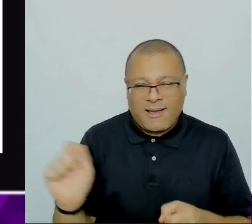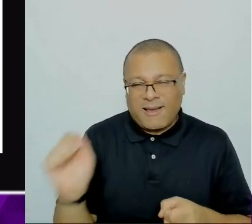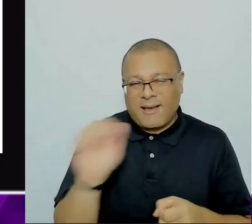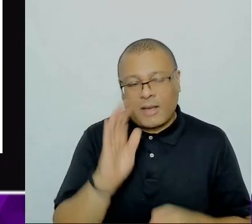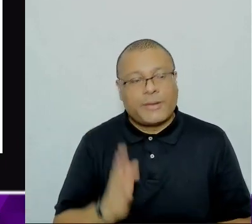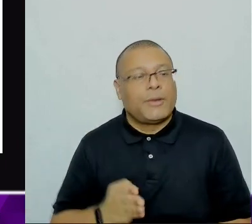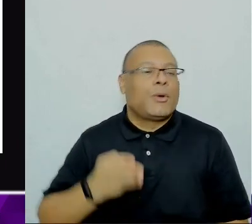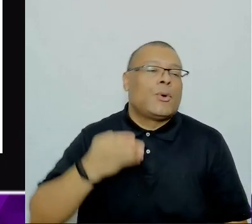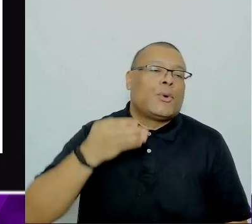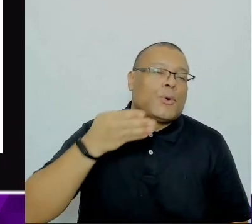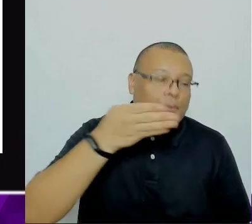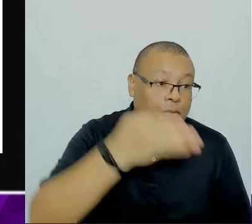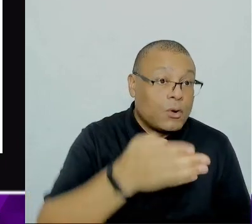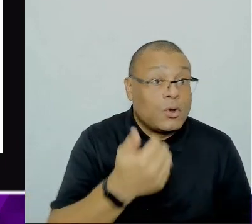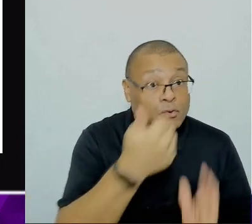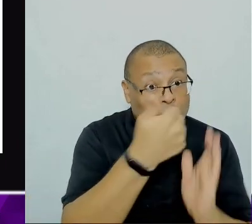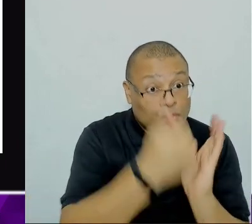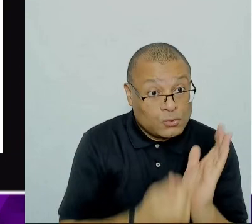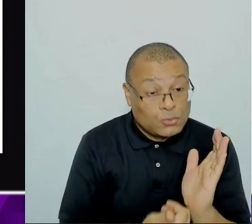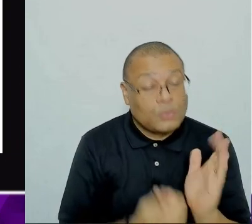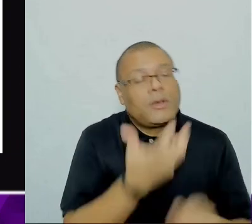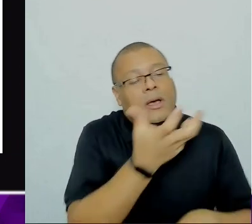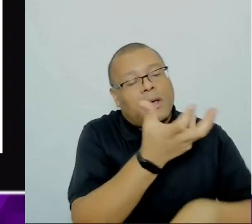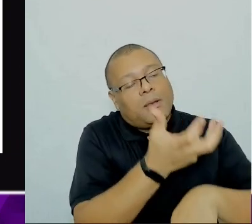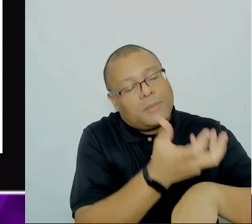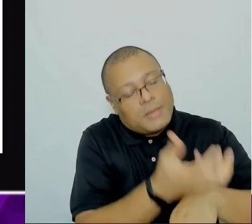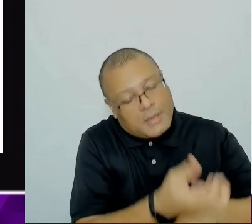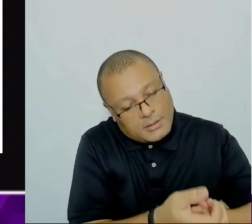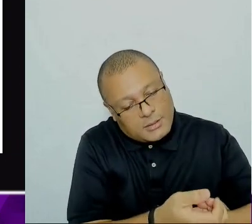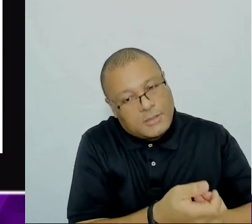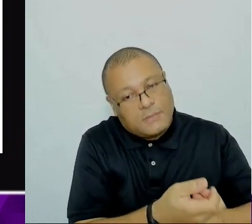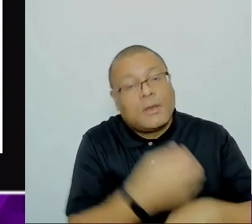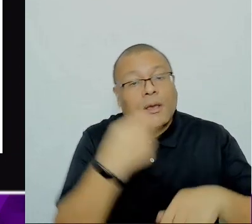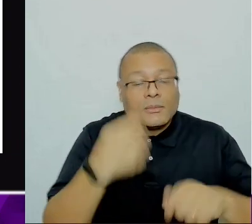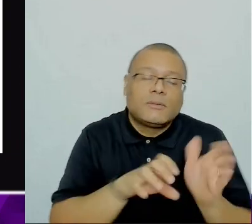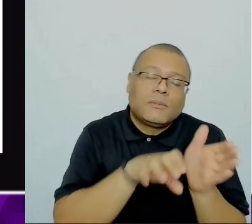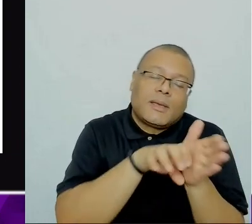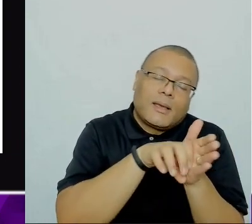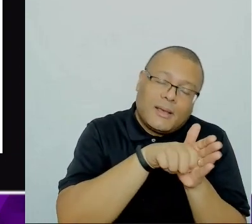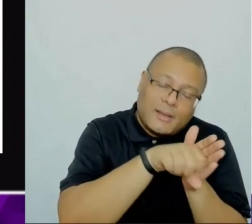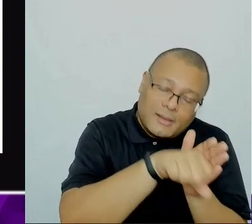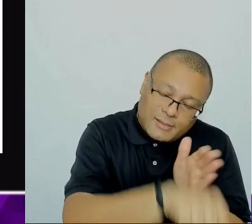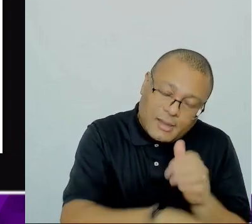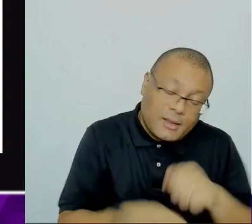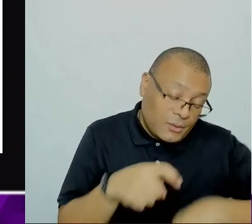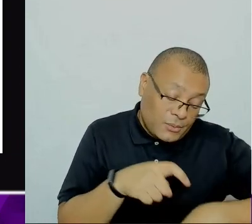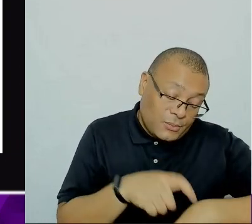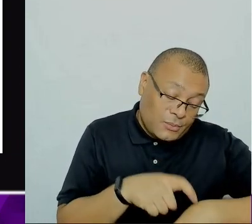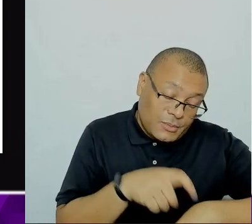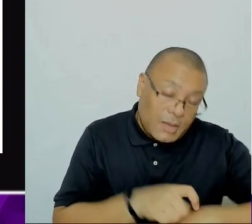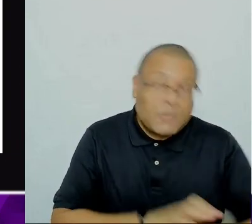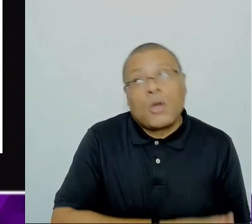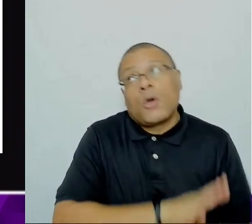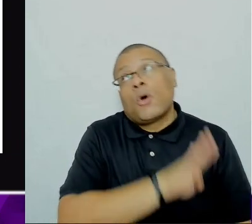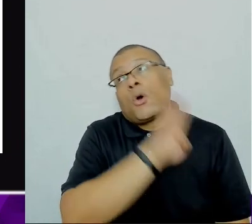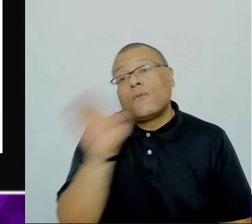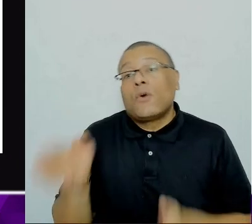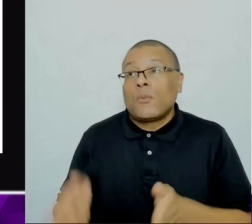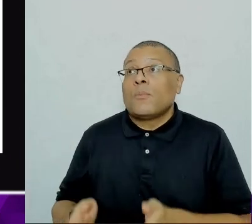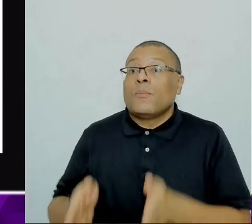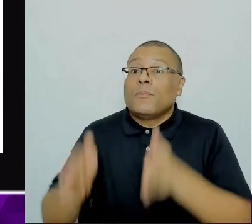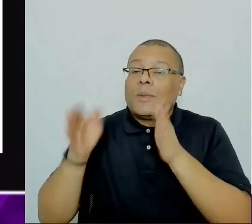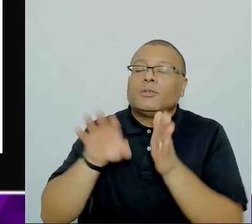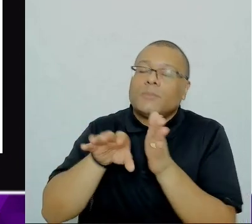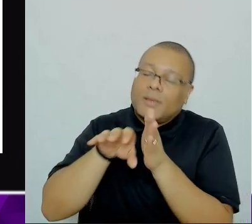preciso, para ganhar um desconto, eu preciso baixar o aplicativo, e aí eu preciso me cadastrar, eu gasto um tempo, eu vou para um prédio, eu preciso me